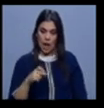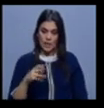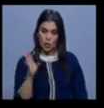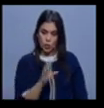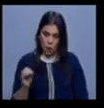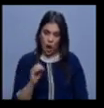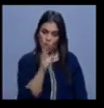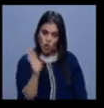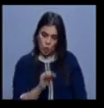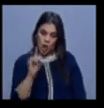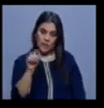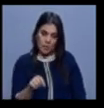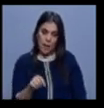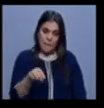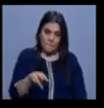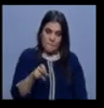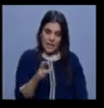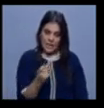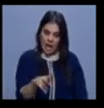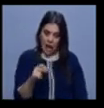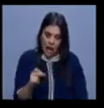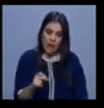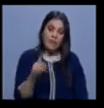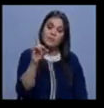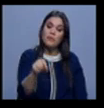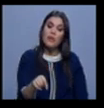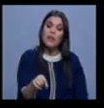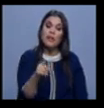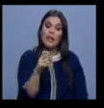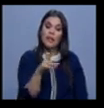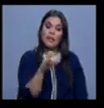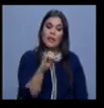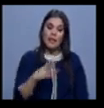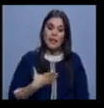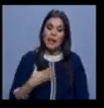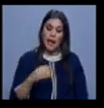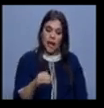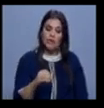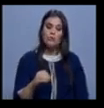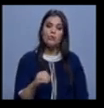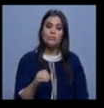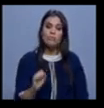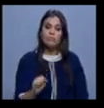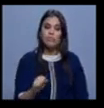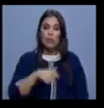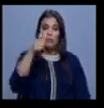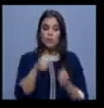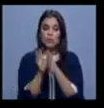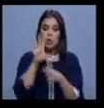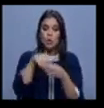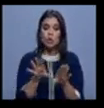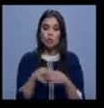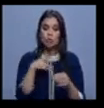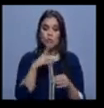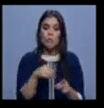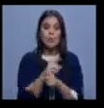Simões Cristelo, Mariana Filipa Viveiros Barbosa Marques e Ricardo Jorge Andrade Sousa. Para dizer que a ciência